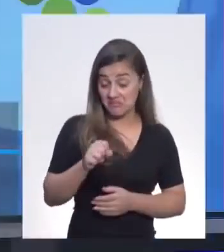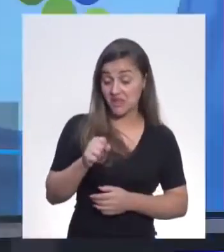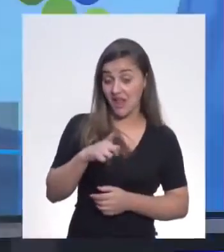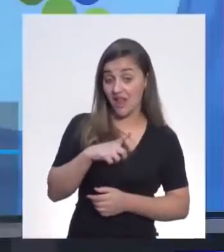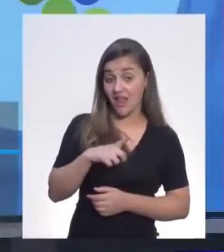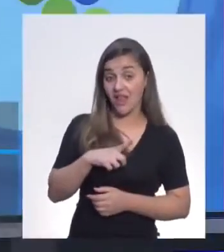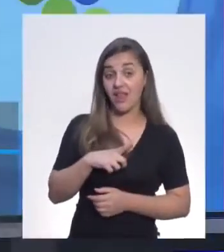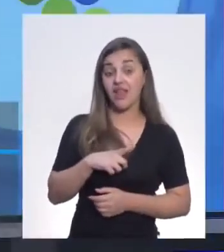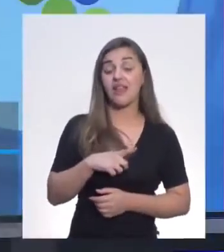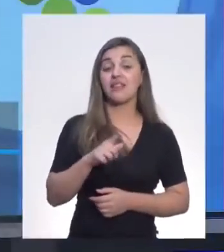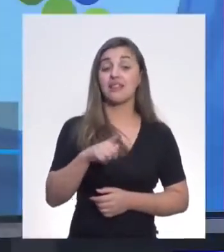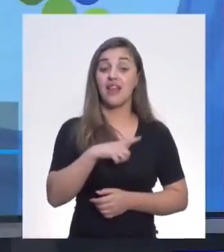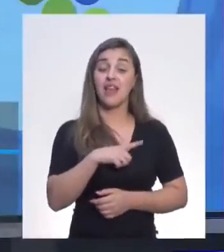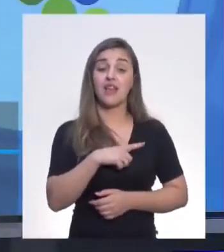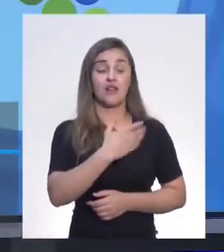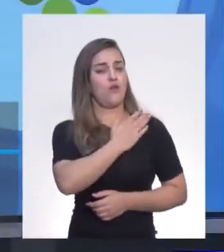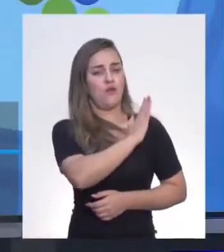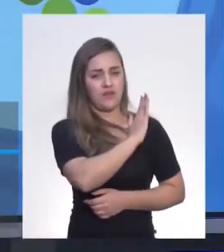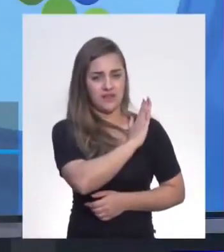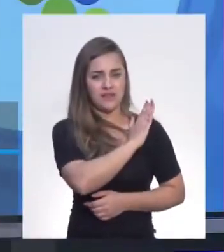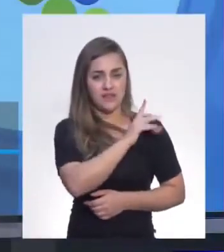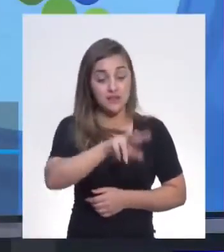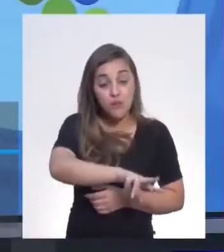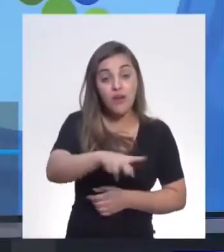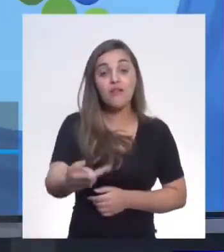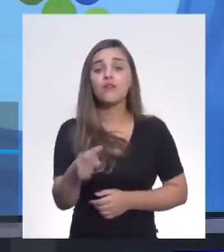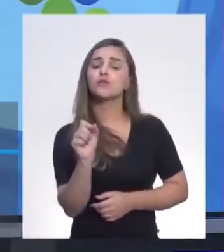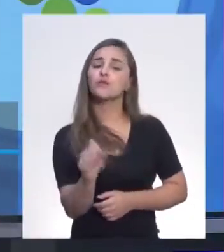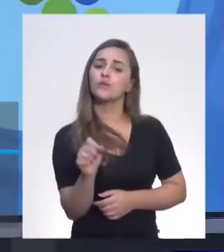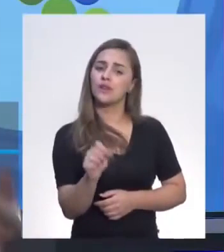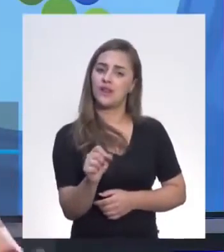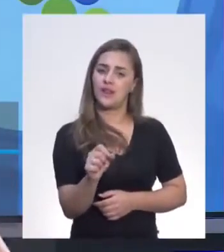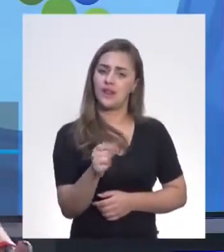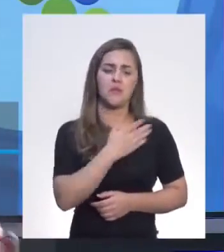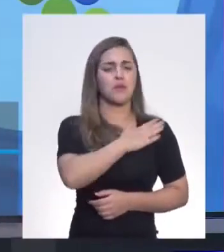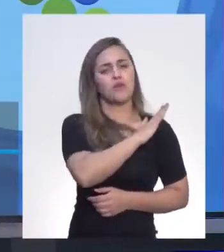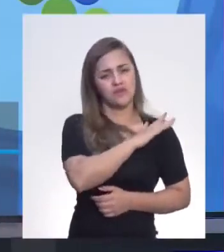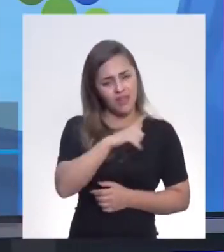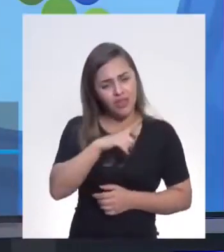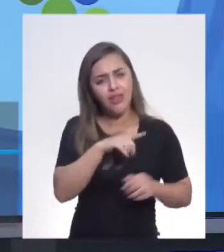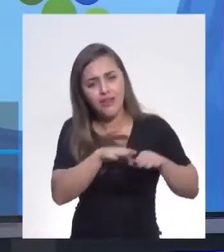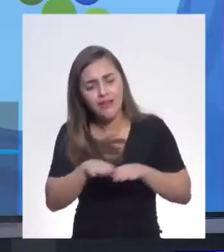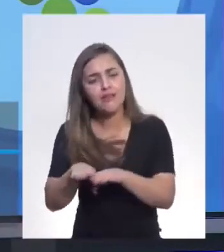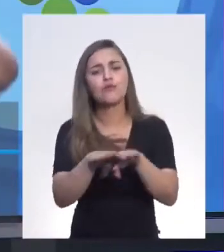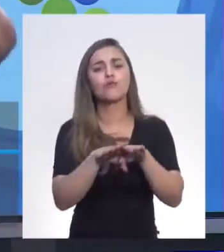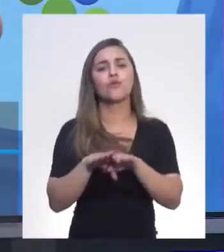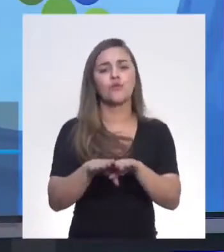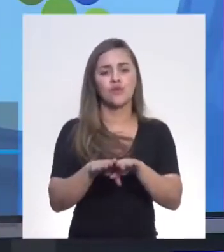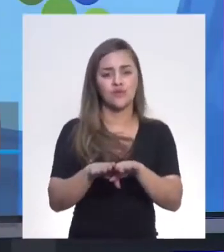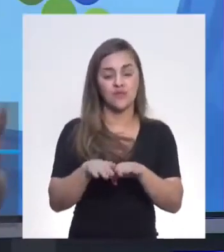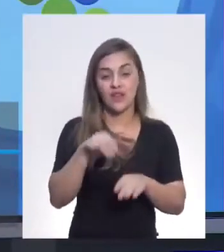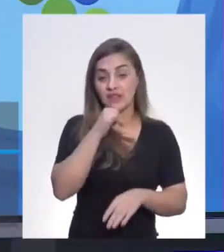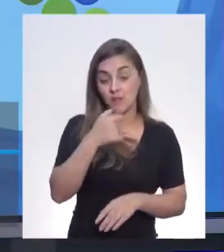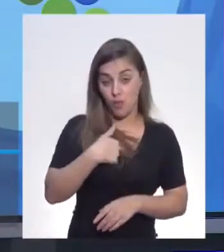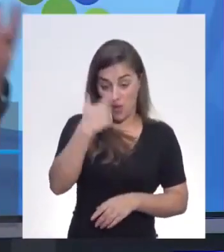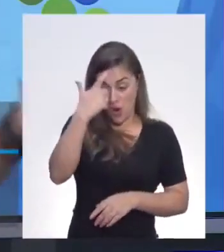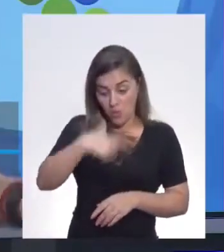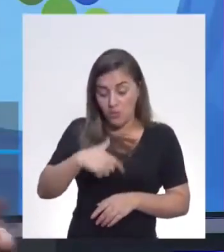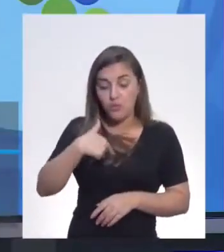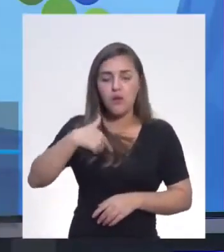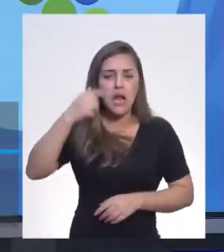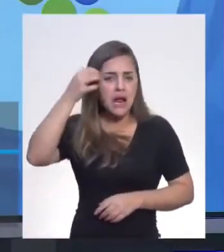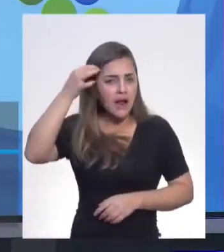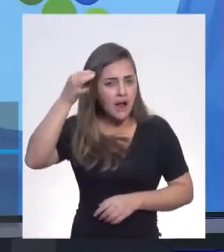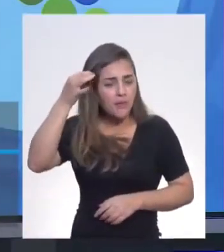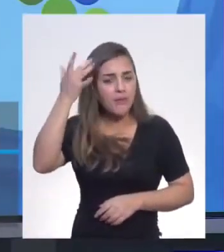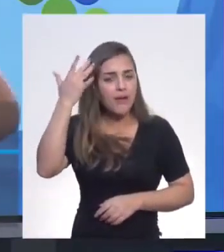racismo reverso, quando a gente fala sobre preconceito, o preconceito ele existe com todo mundo. Eu sofro preconceito por ter cabelo colorido, eu vou sofrer